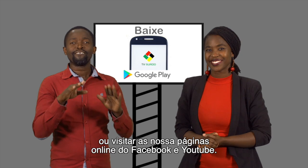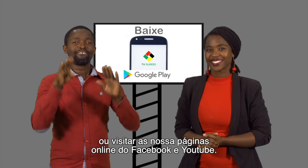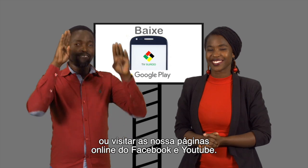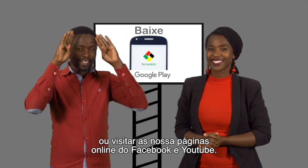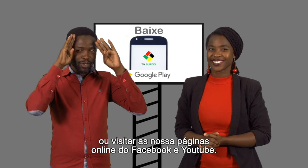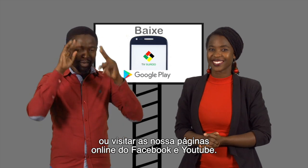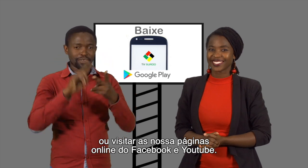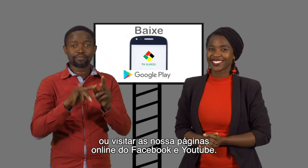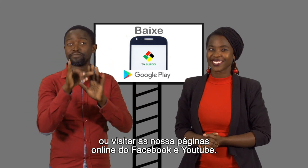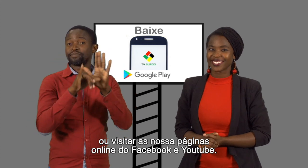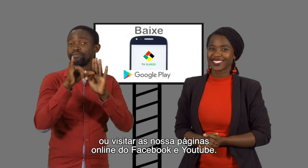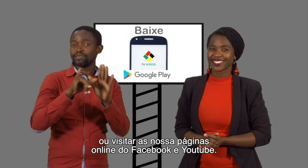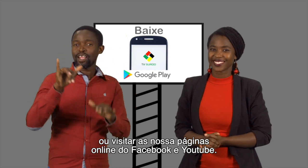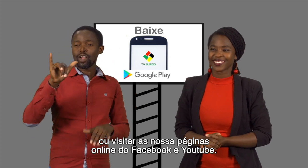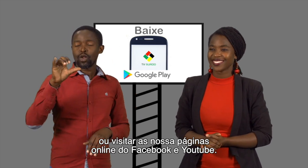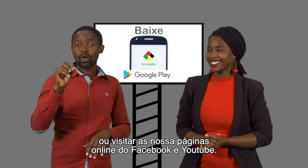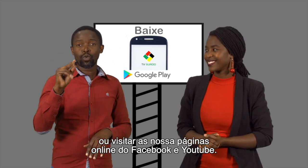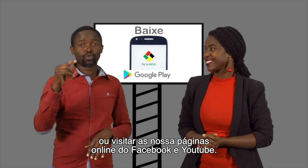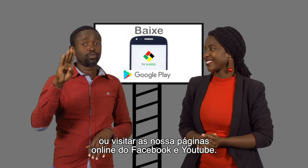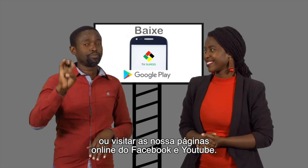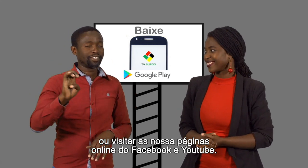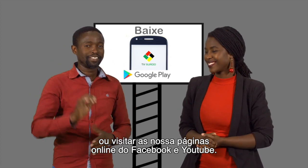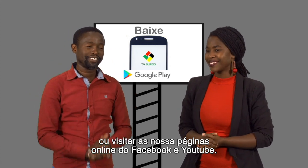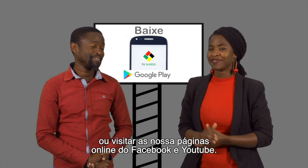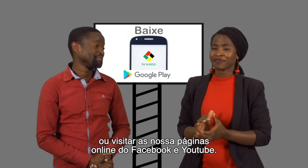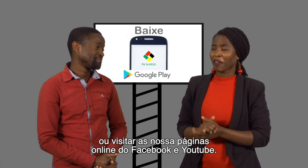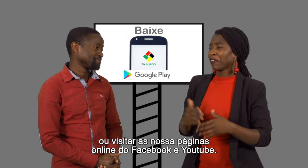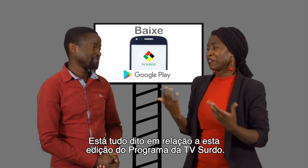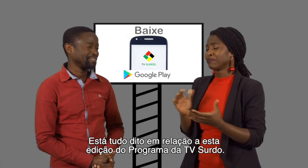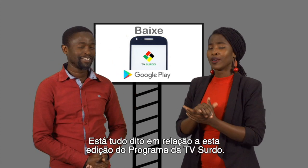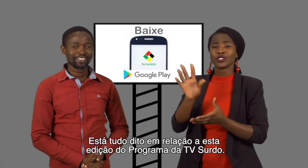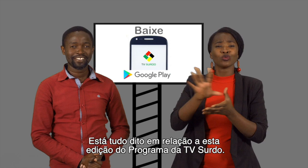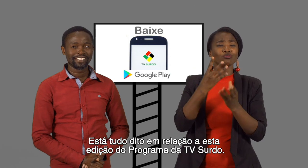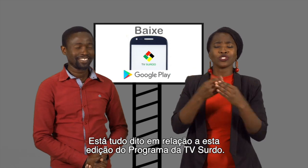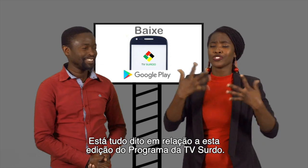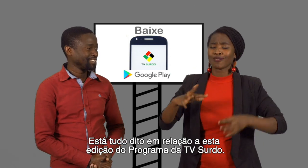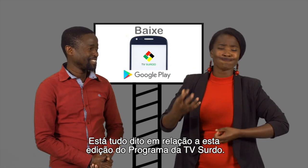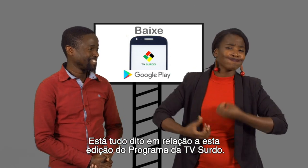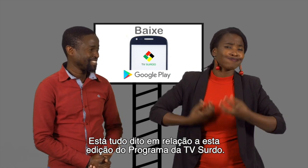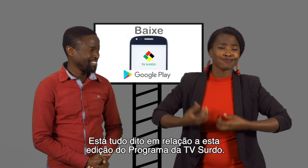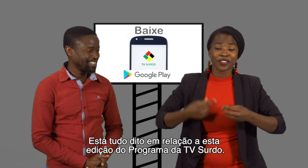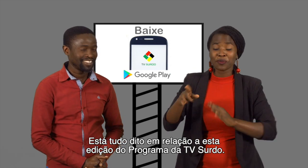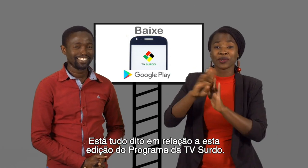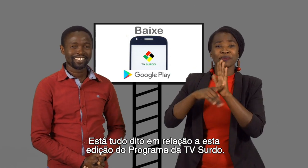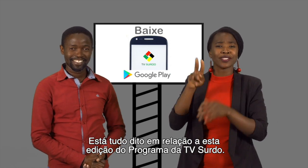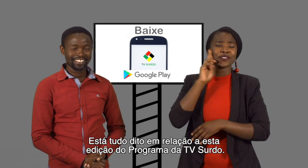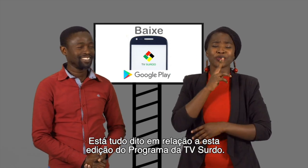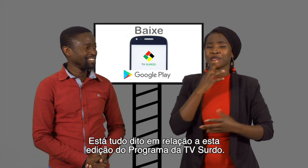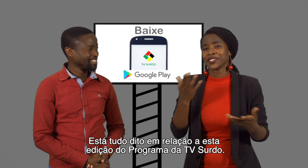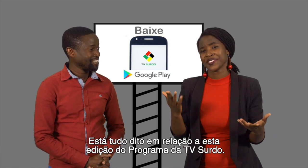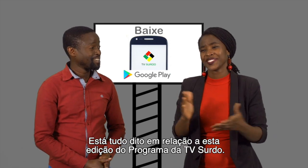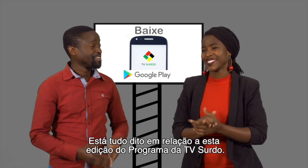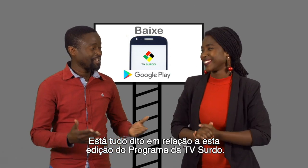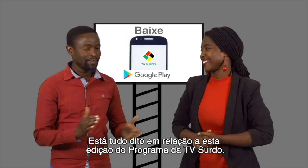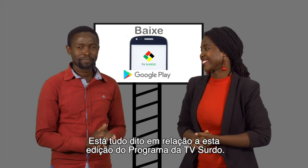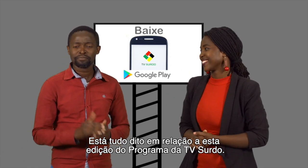Ou visitar as nossas páginas online do Facebook e YouTube. Está tudo dito em relação a esta edição do